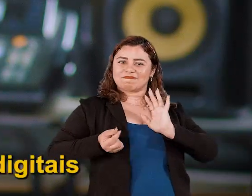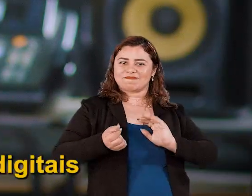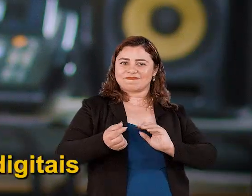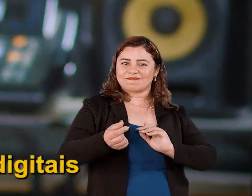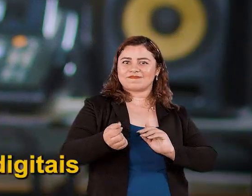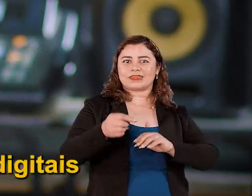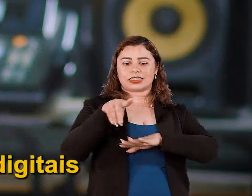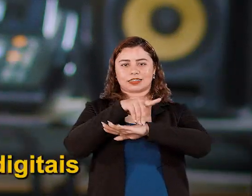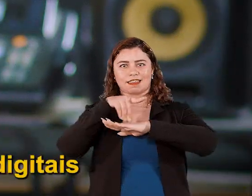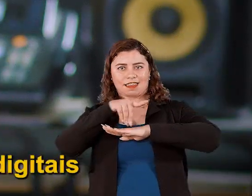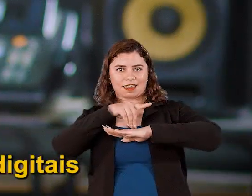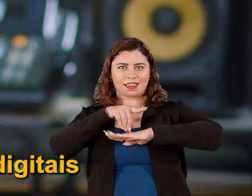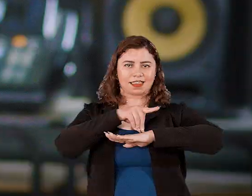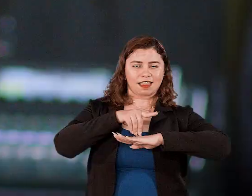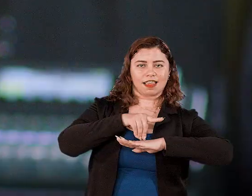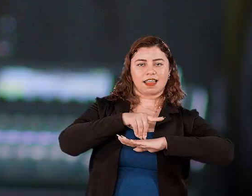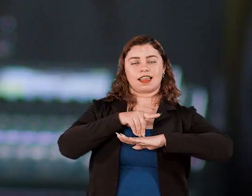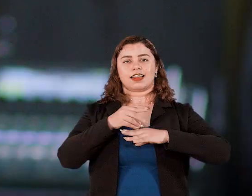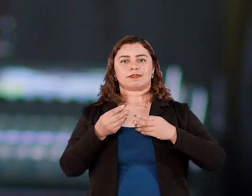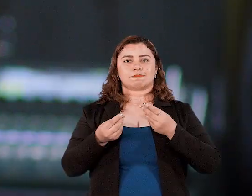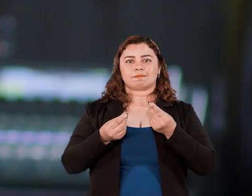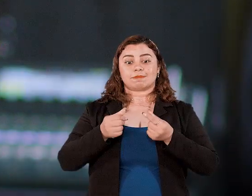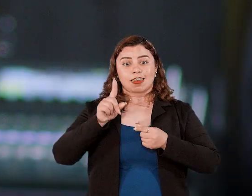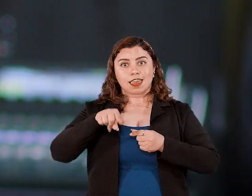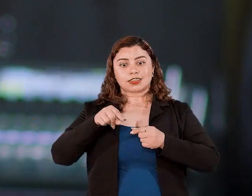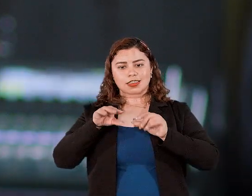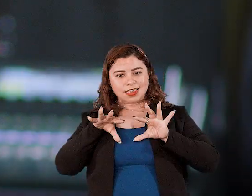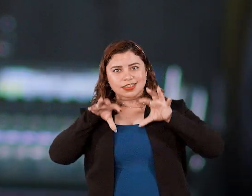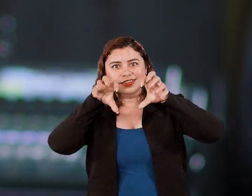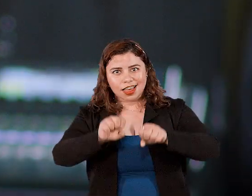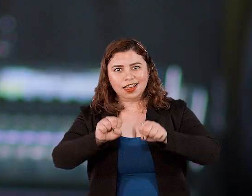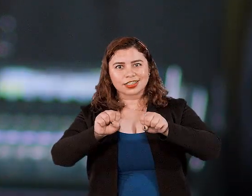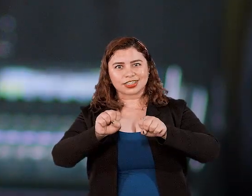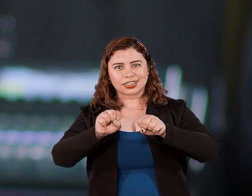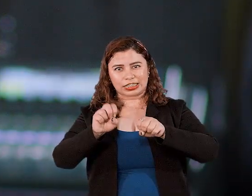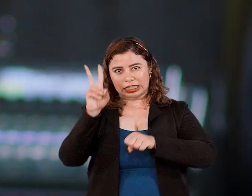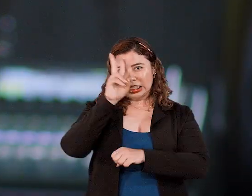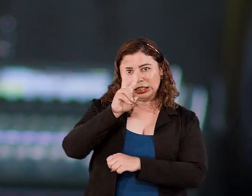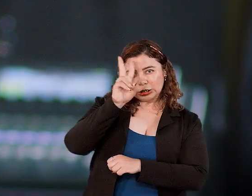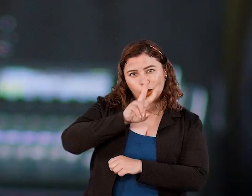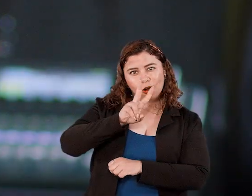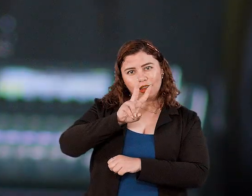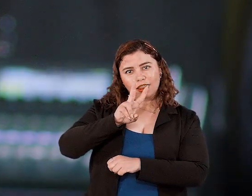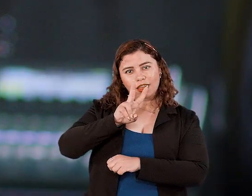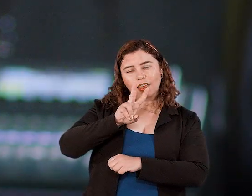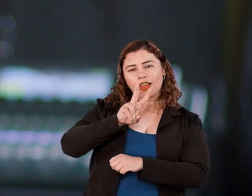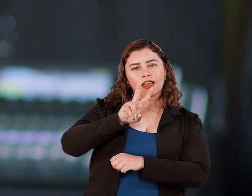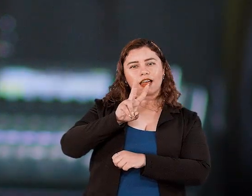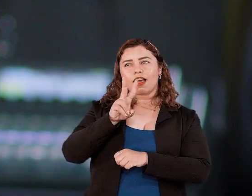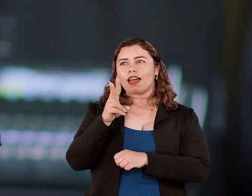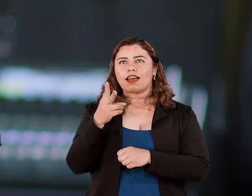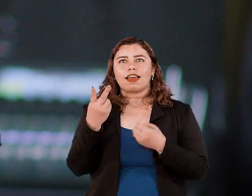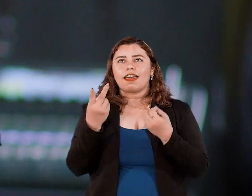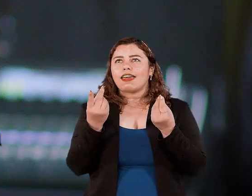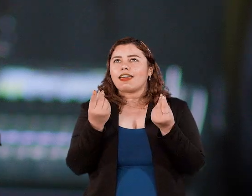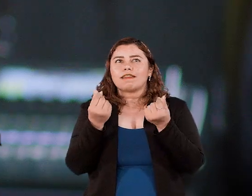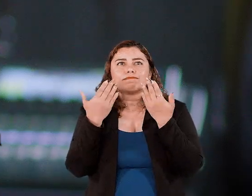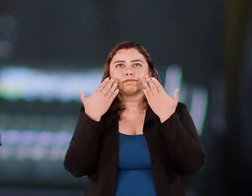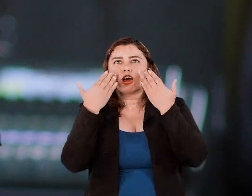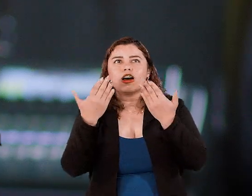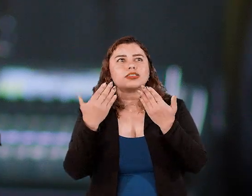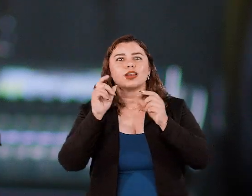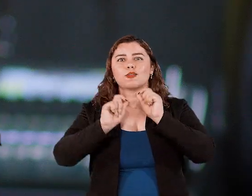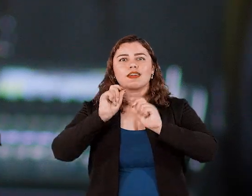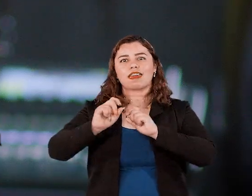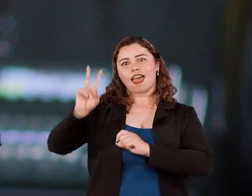marcado, eternizado com os meios digitais. E esse resgate, ele vem e dá essa